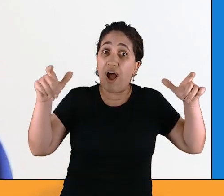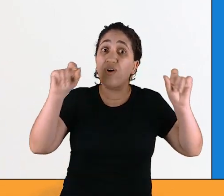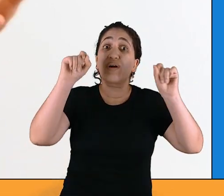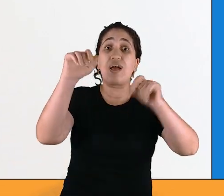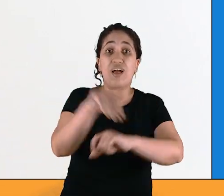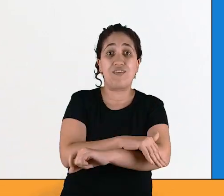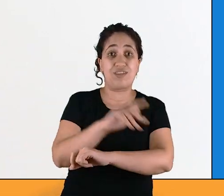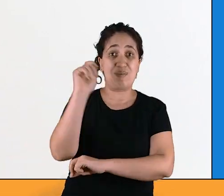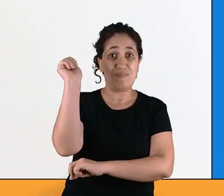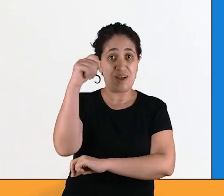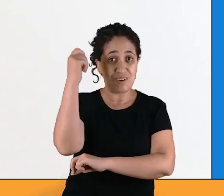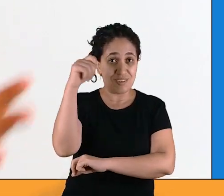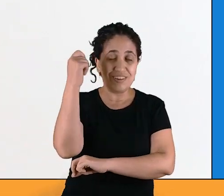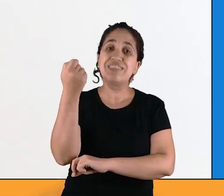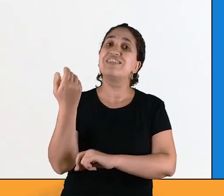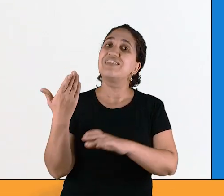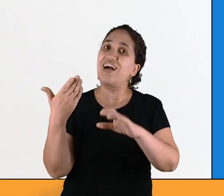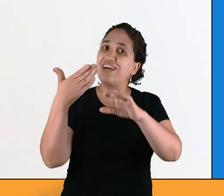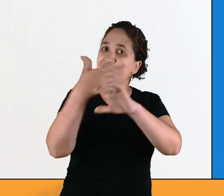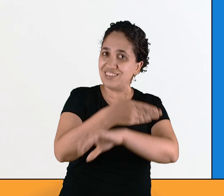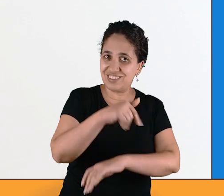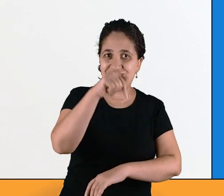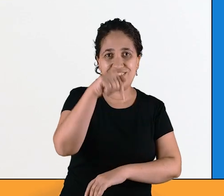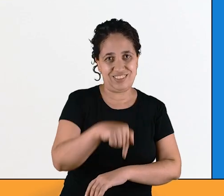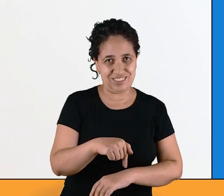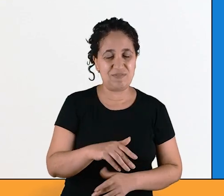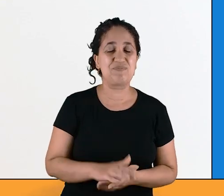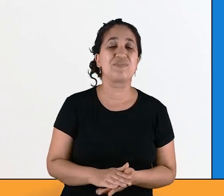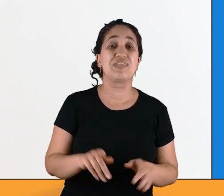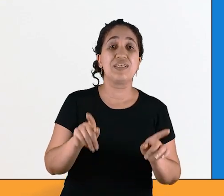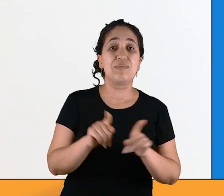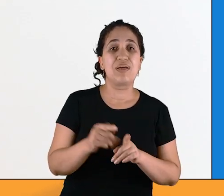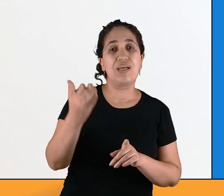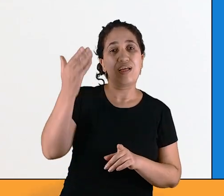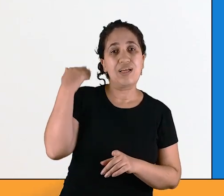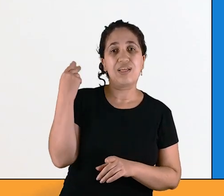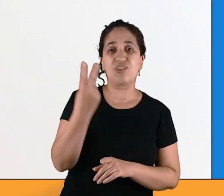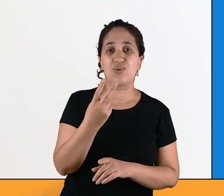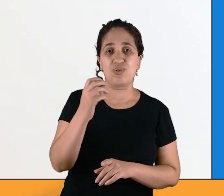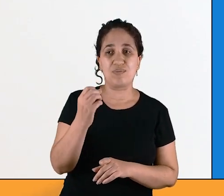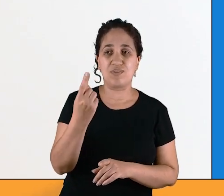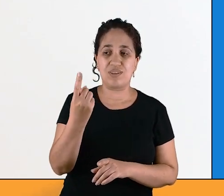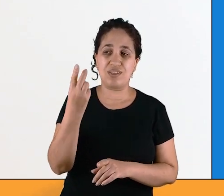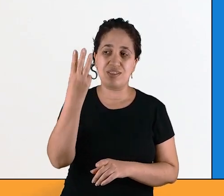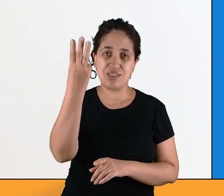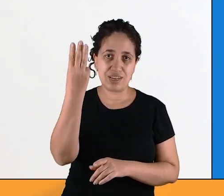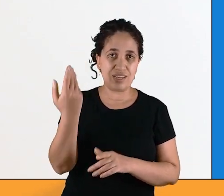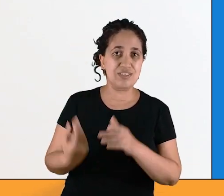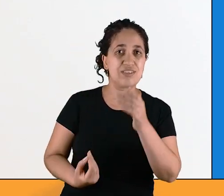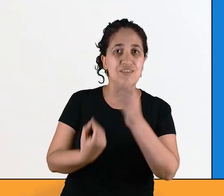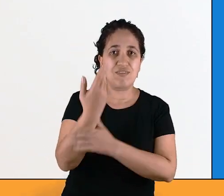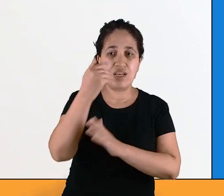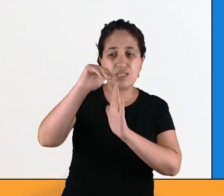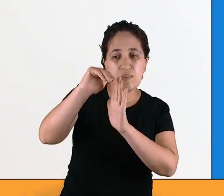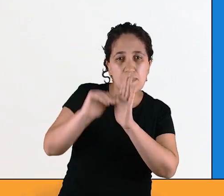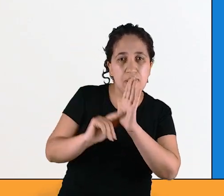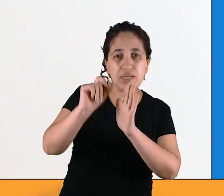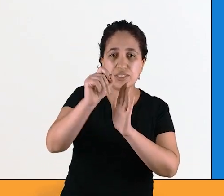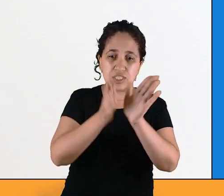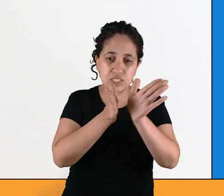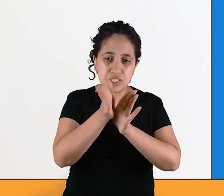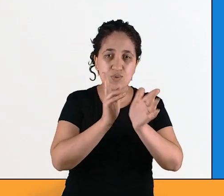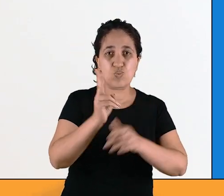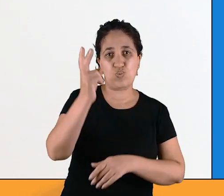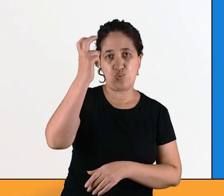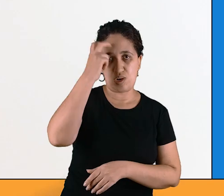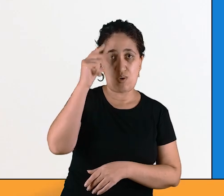fica na Avenida Paulista, bem acessível na cidade, já desde 2013 vem desenvolvendo uma política de acessibilidade